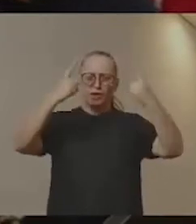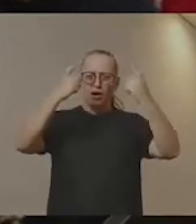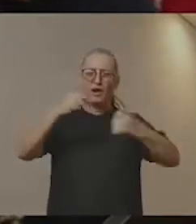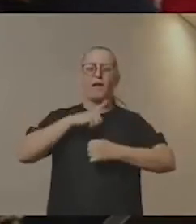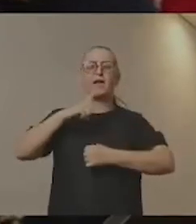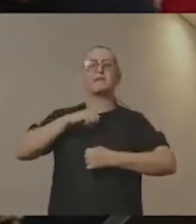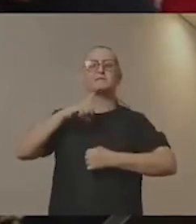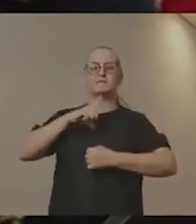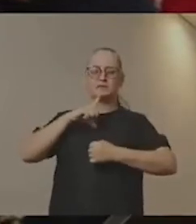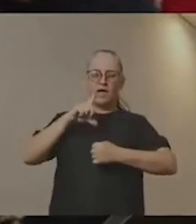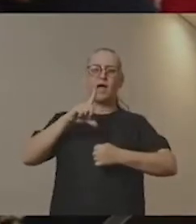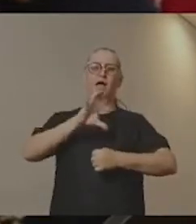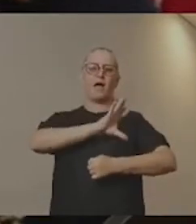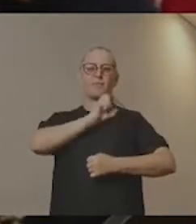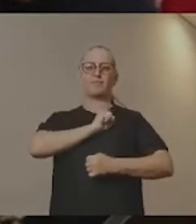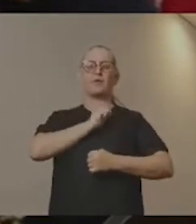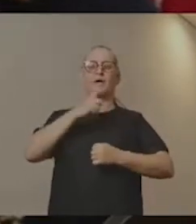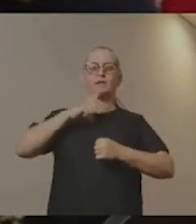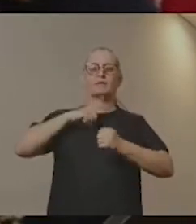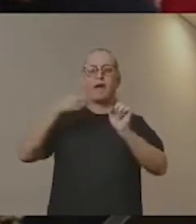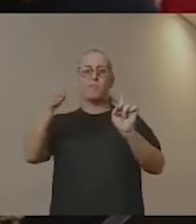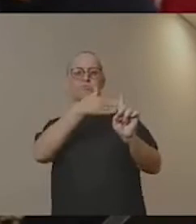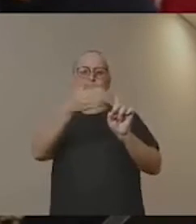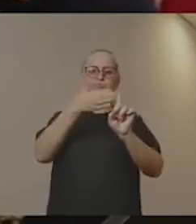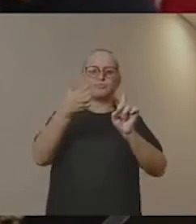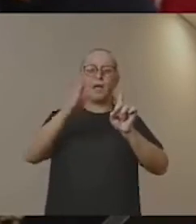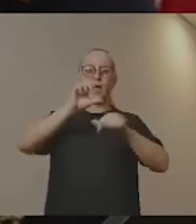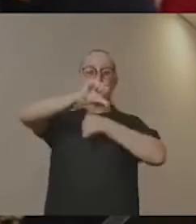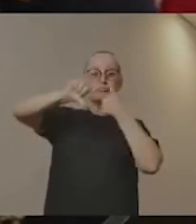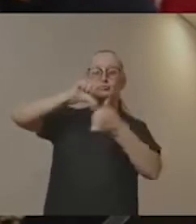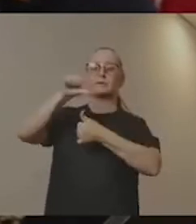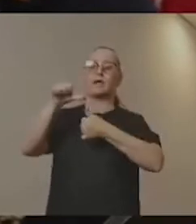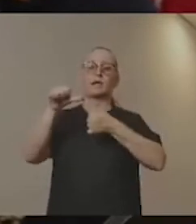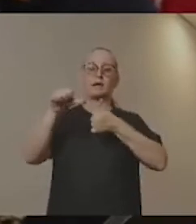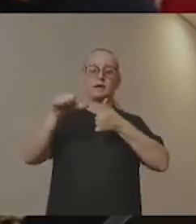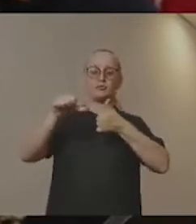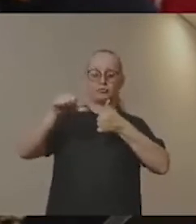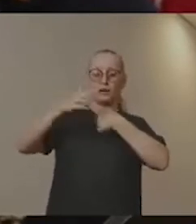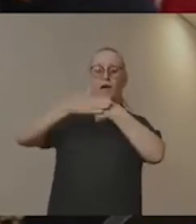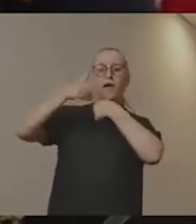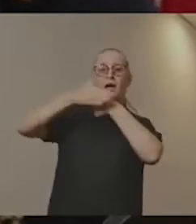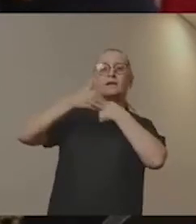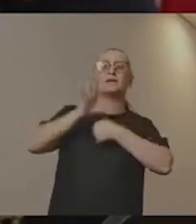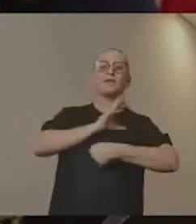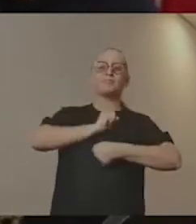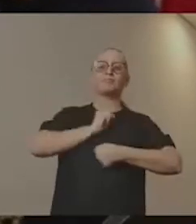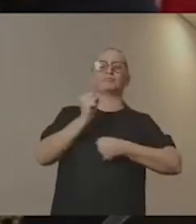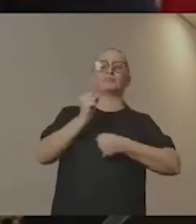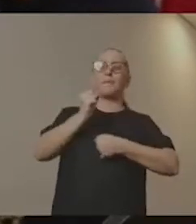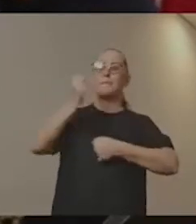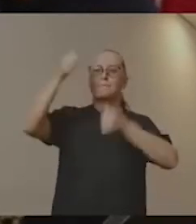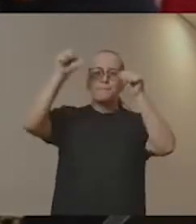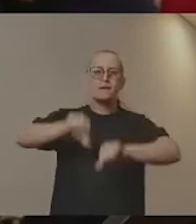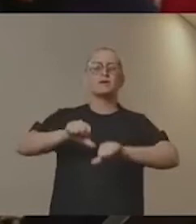carinhos, mas carinhos não causam dor. E o maior causador do desamor são nossos traumas causados pela